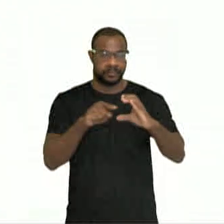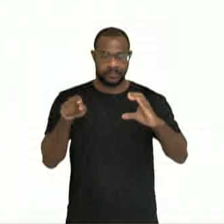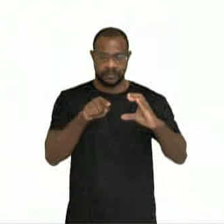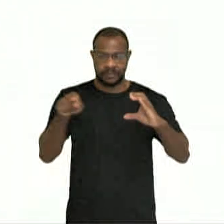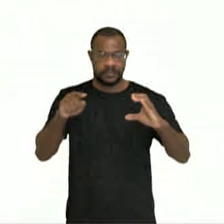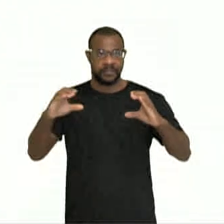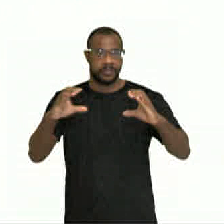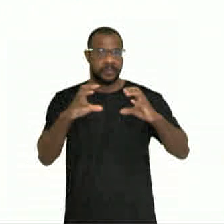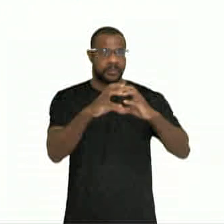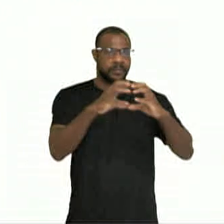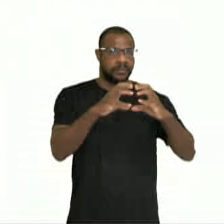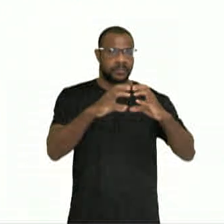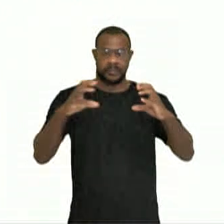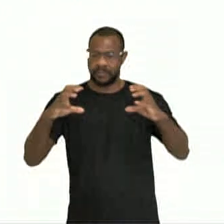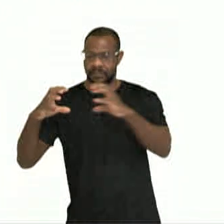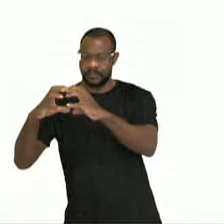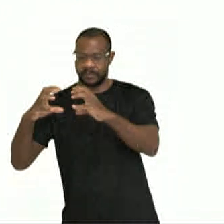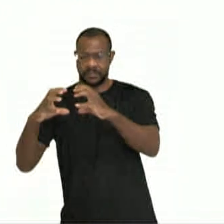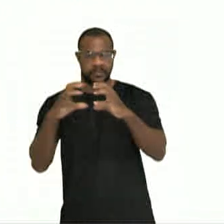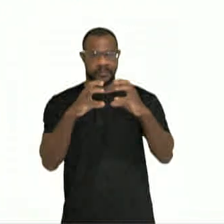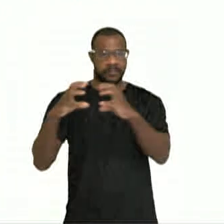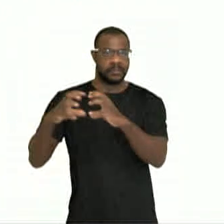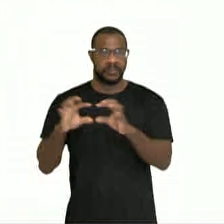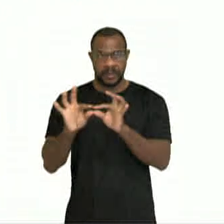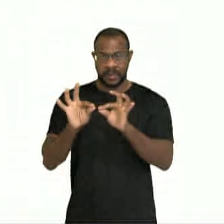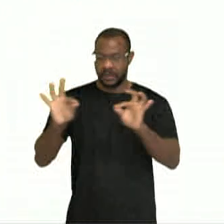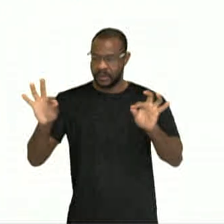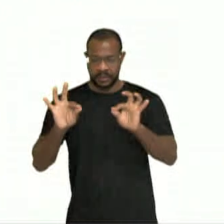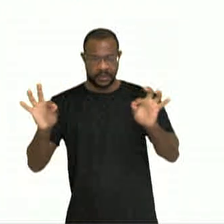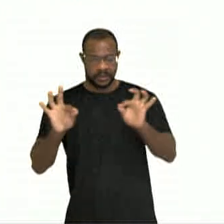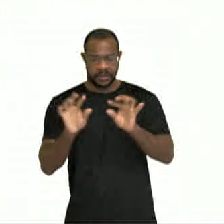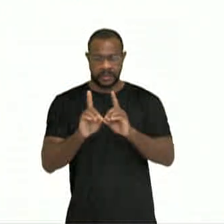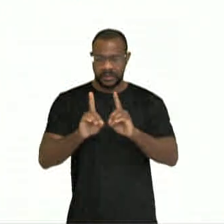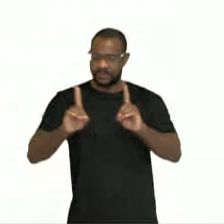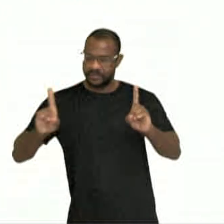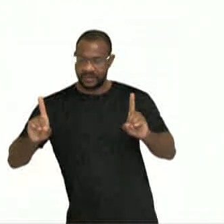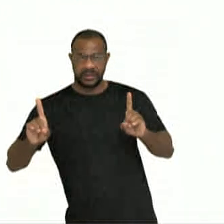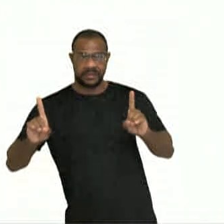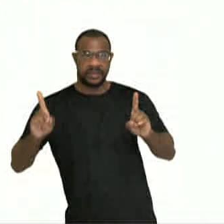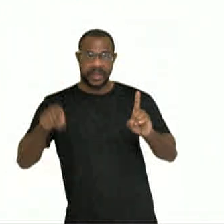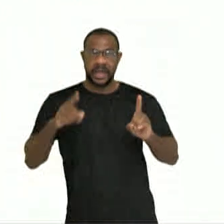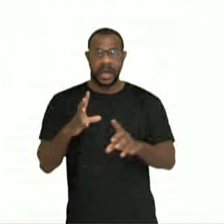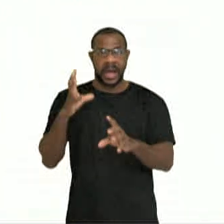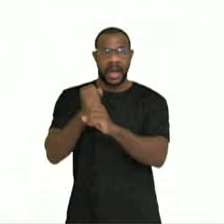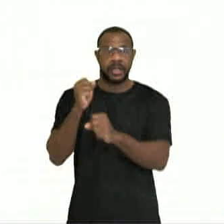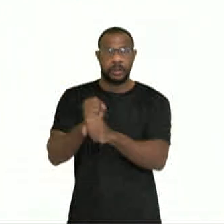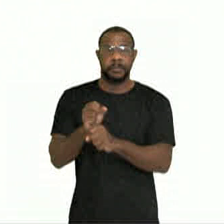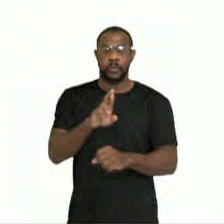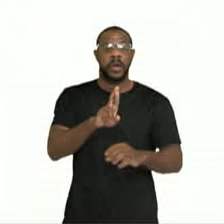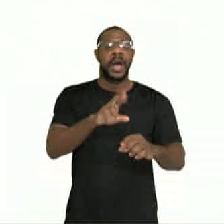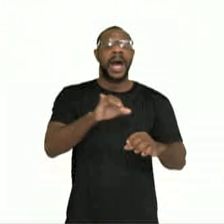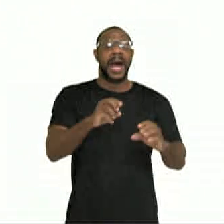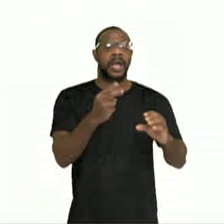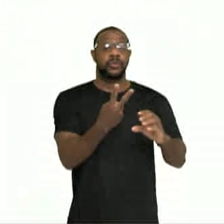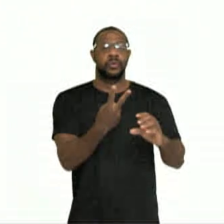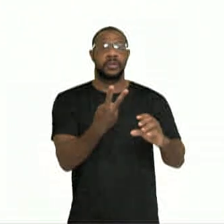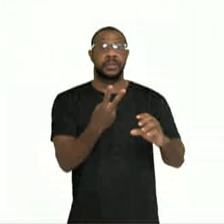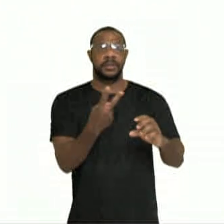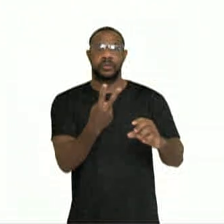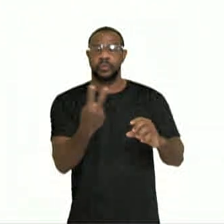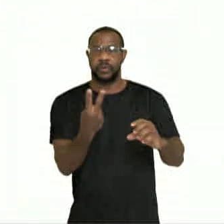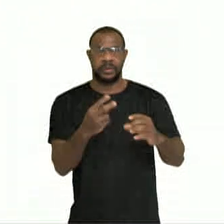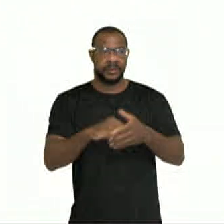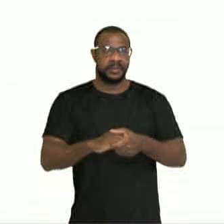uma esfera do lado da outra. A distância entre os dois centros vai ser simplesmente a soma dos dois raios. Então, portanto, 3